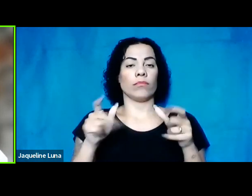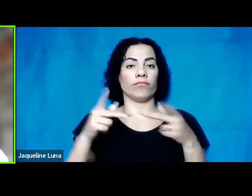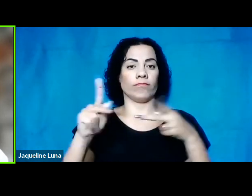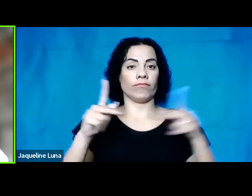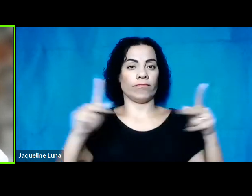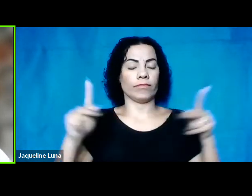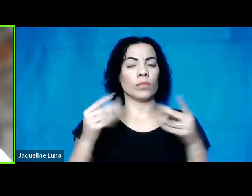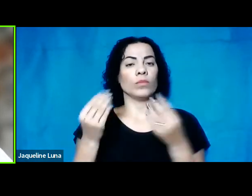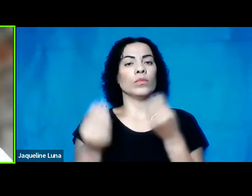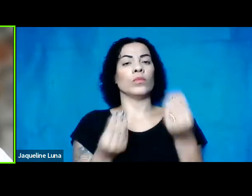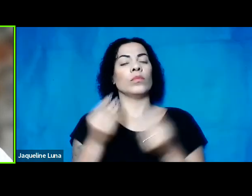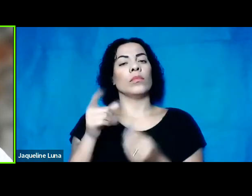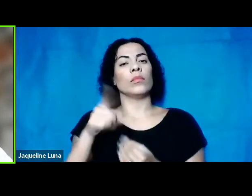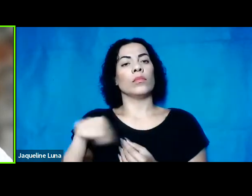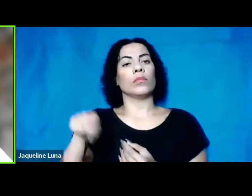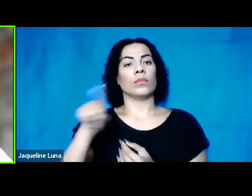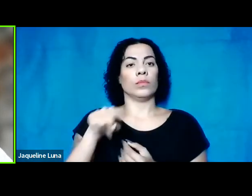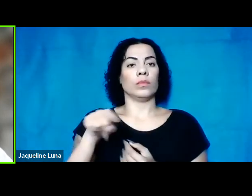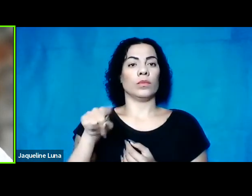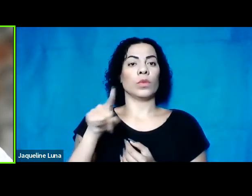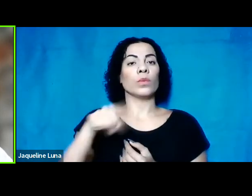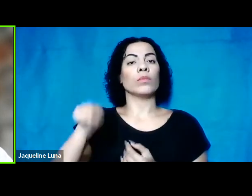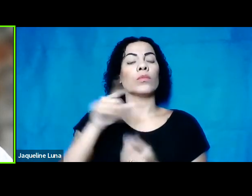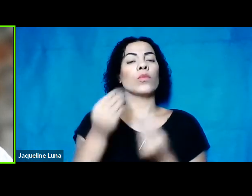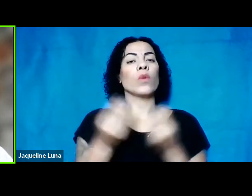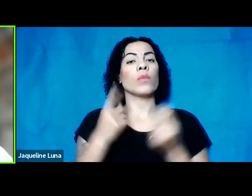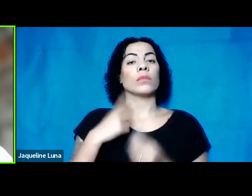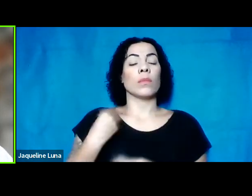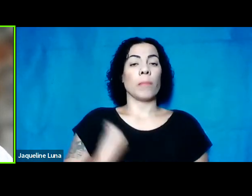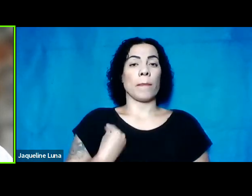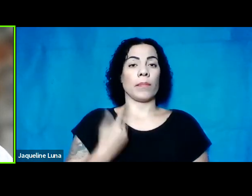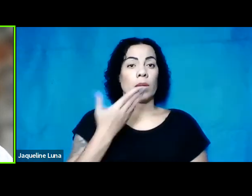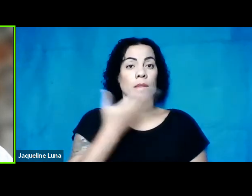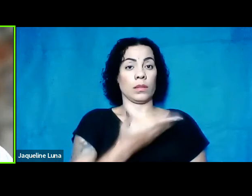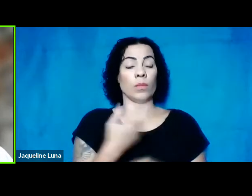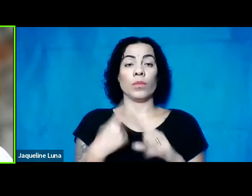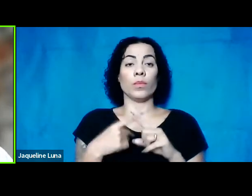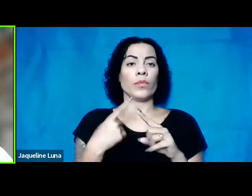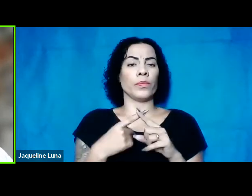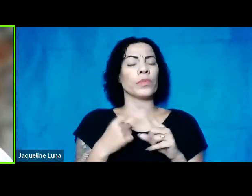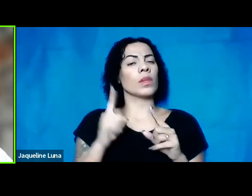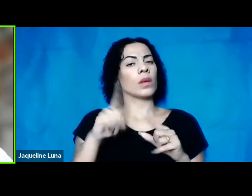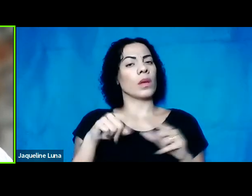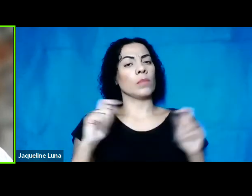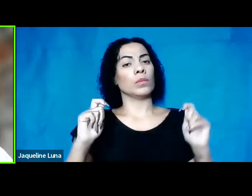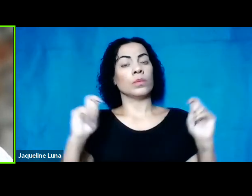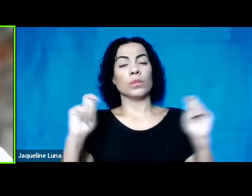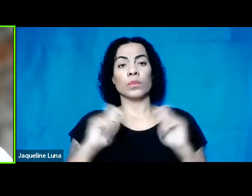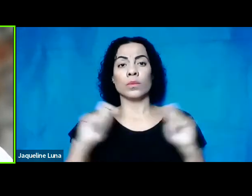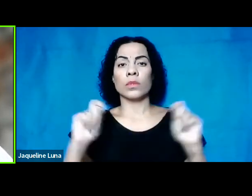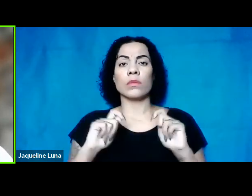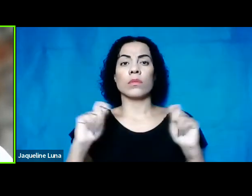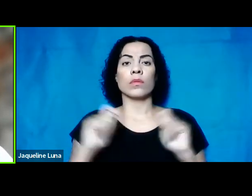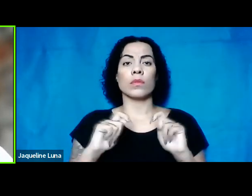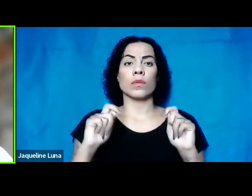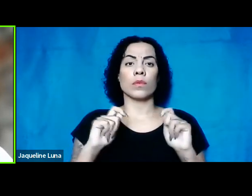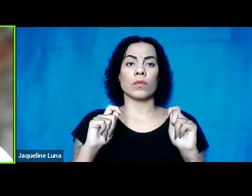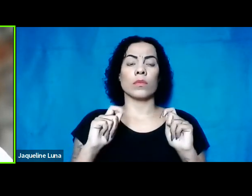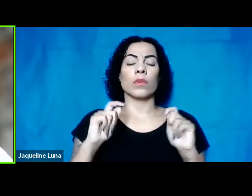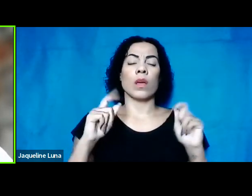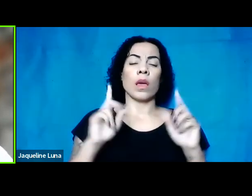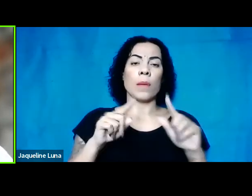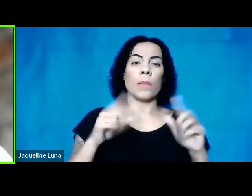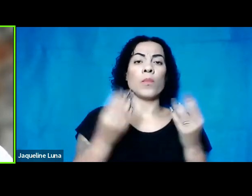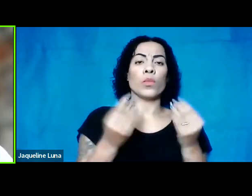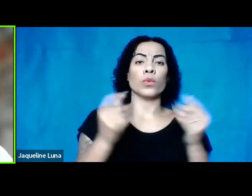elas estão presentes ali, porque é muito possível e já foi esse o